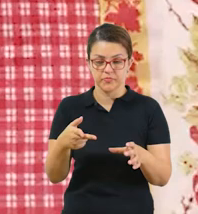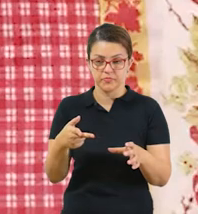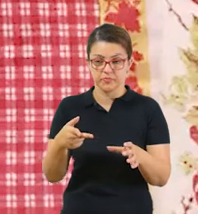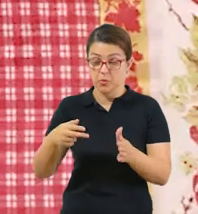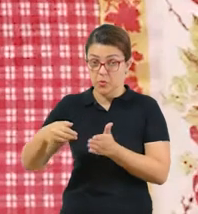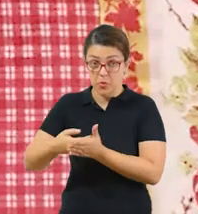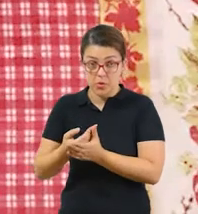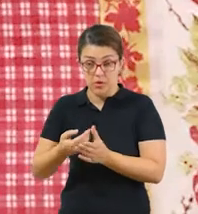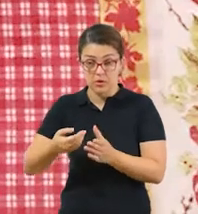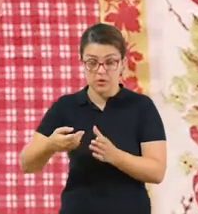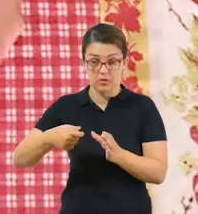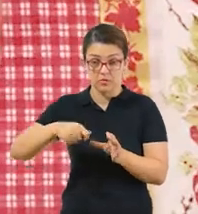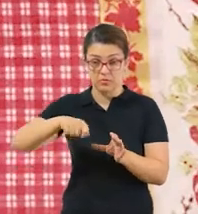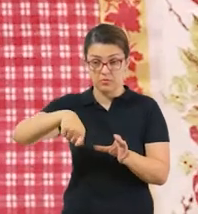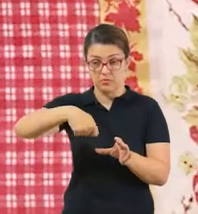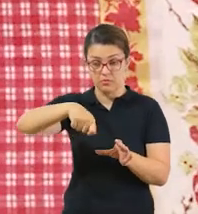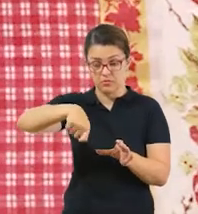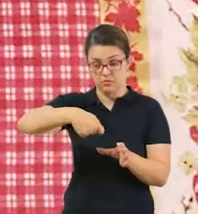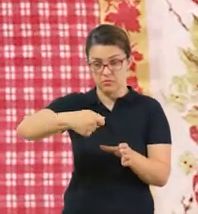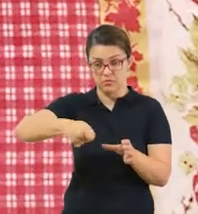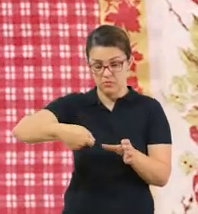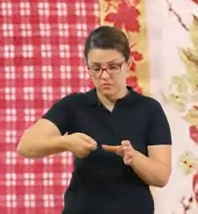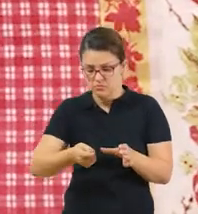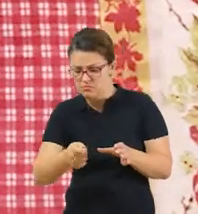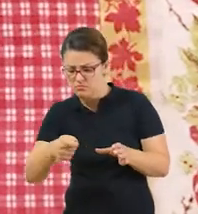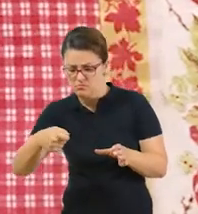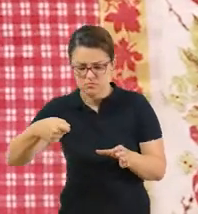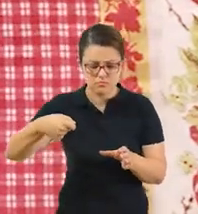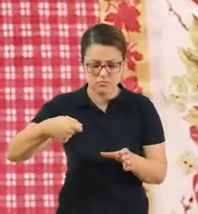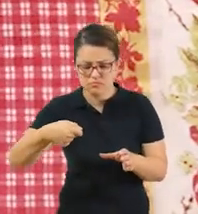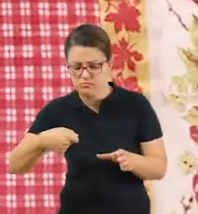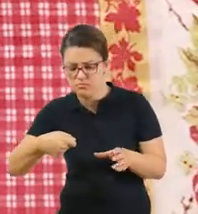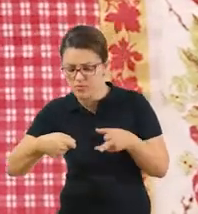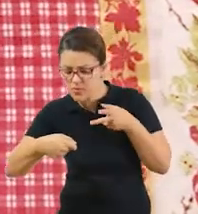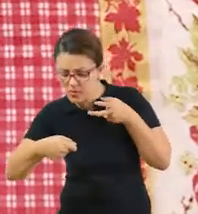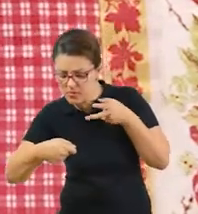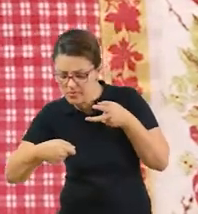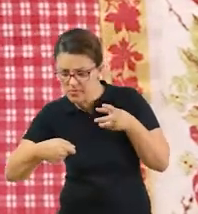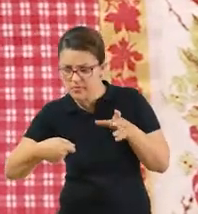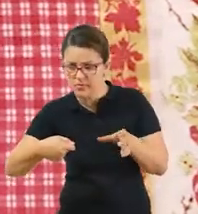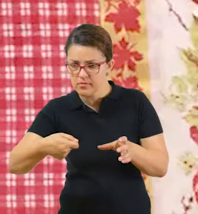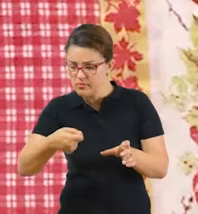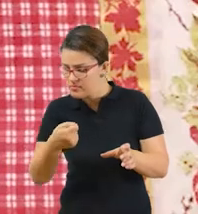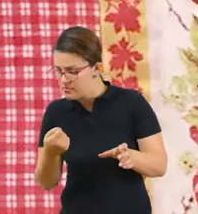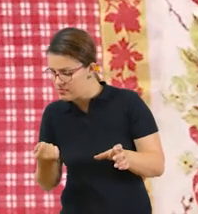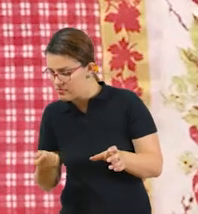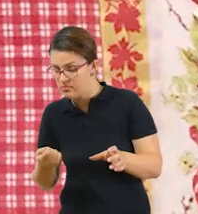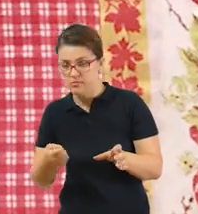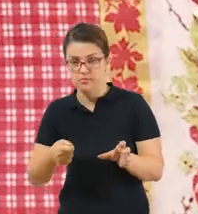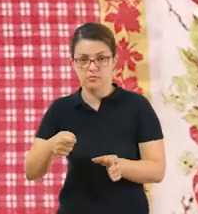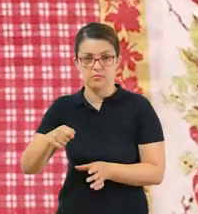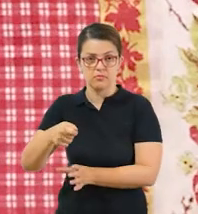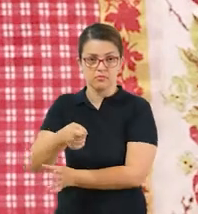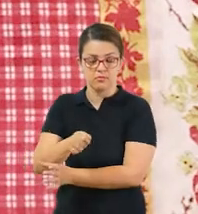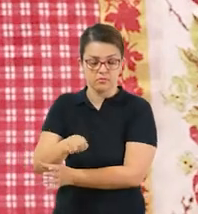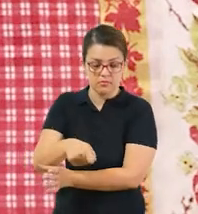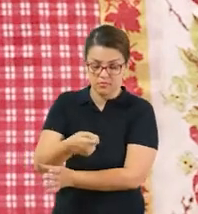Despeja tudo pra ela. E dá uma colherzinha na mão pra ela pescar